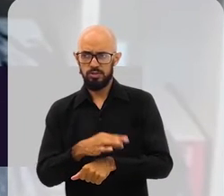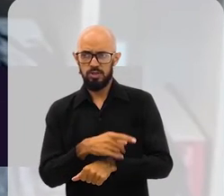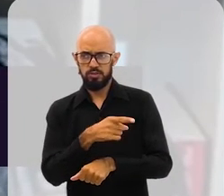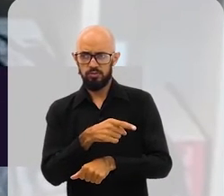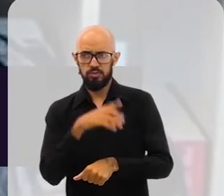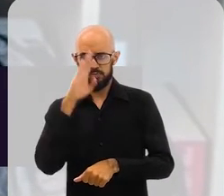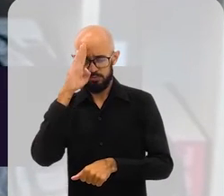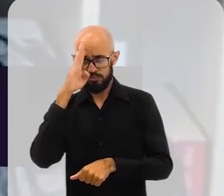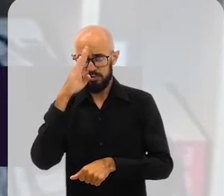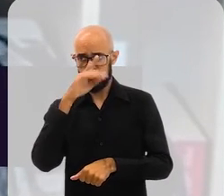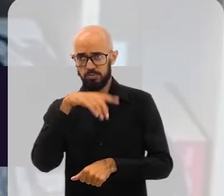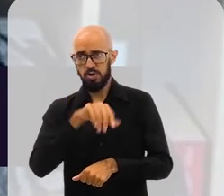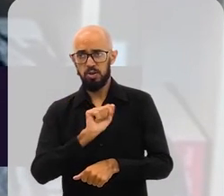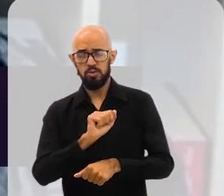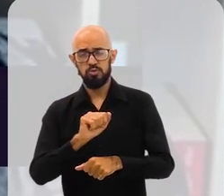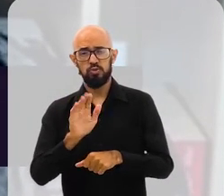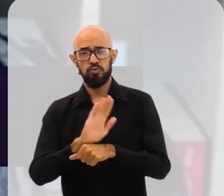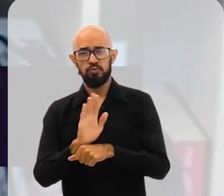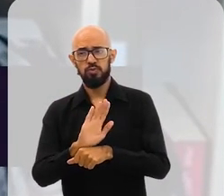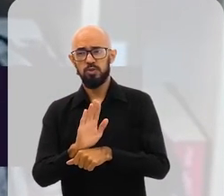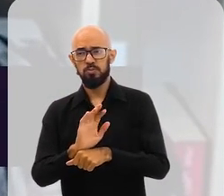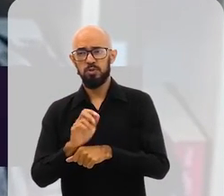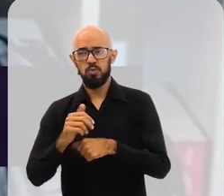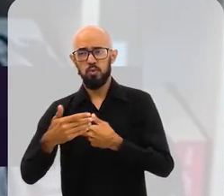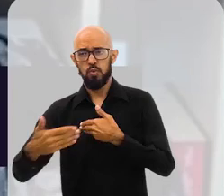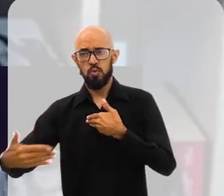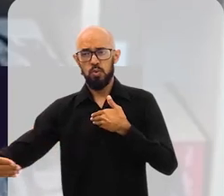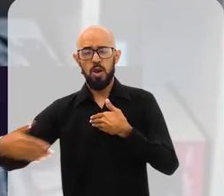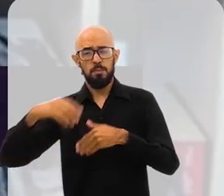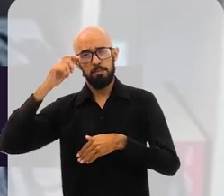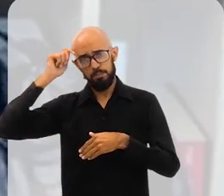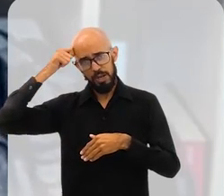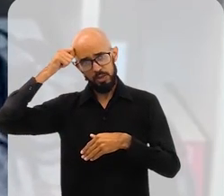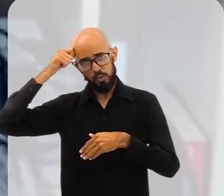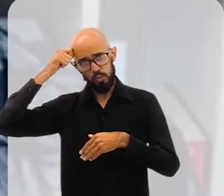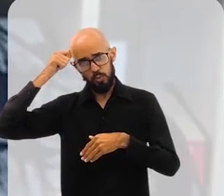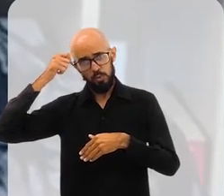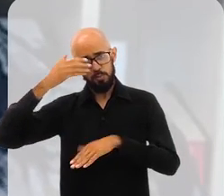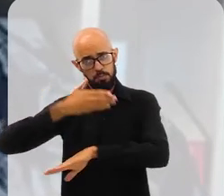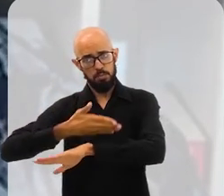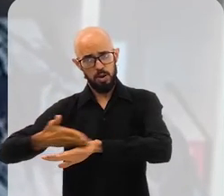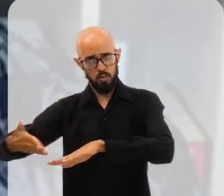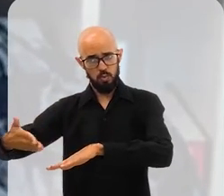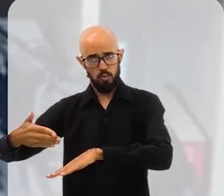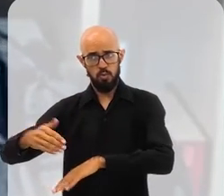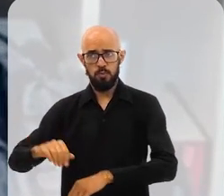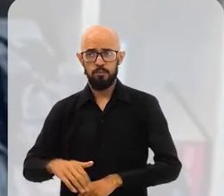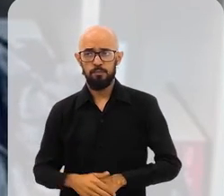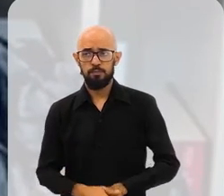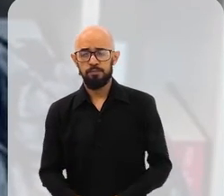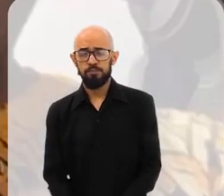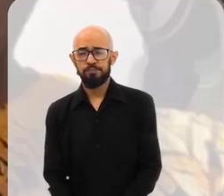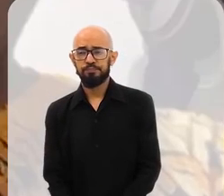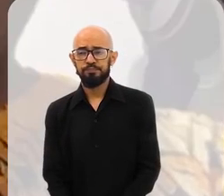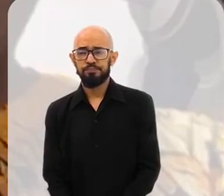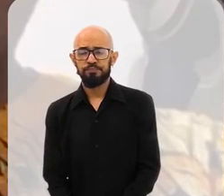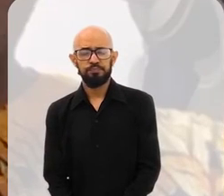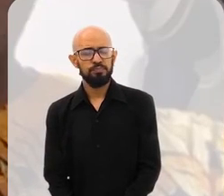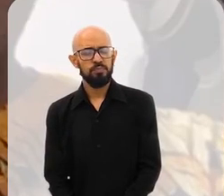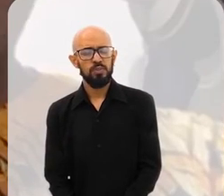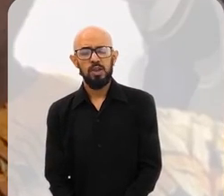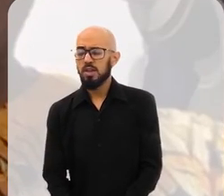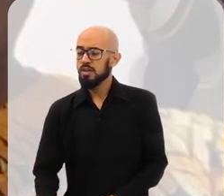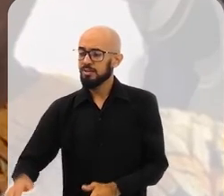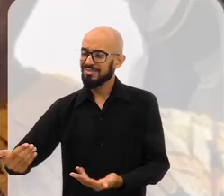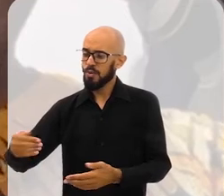Foi o personagem principal de O longa-metragem aqui do lado Preto no Branco como é que foi esse percurso Esse